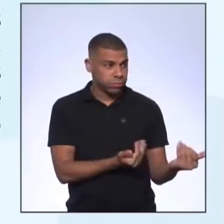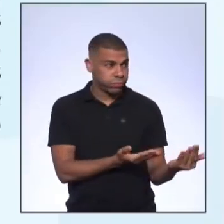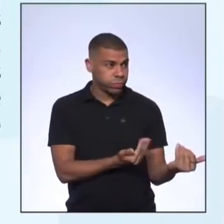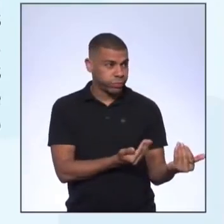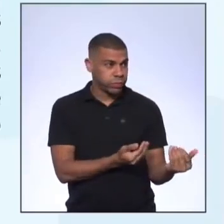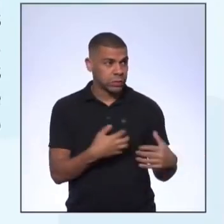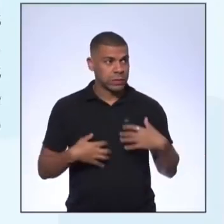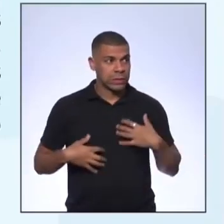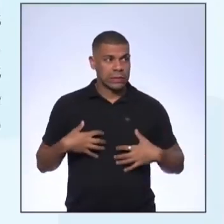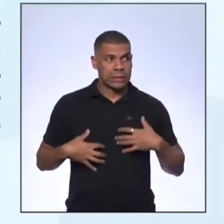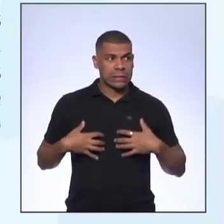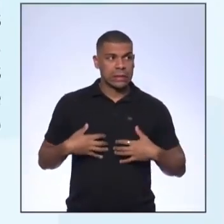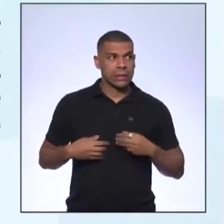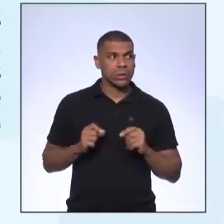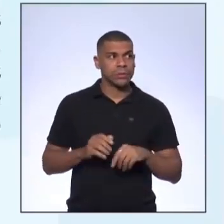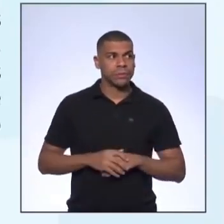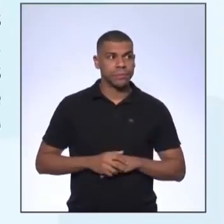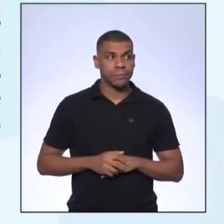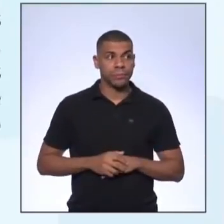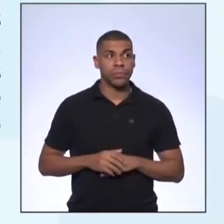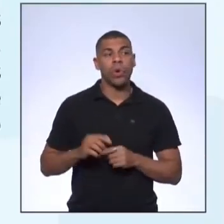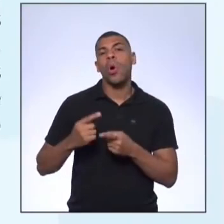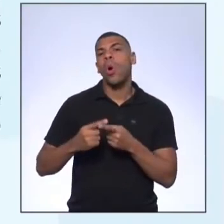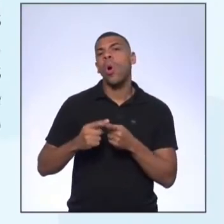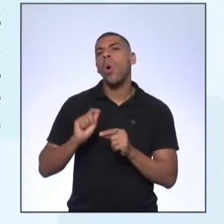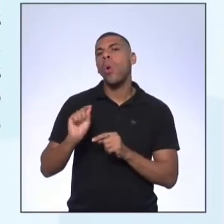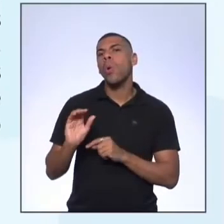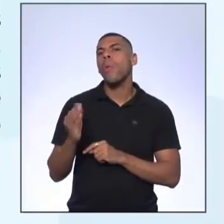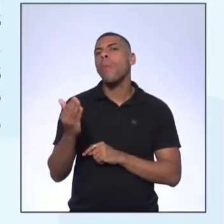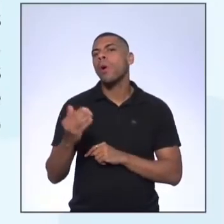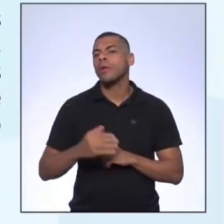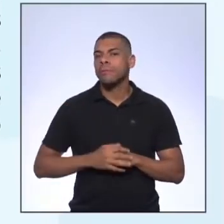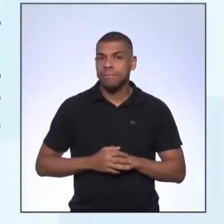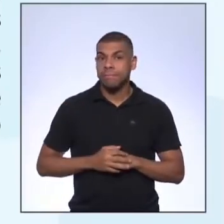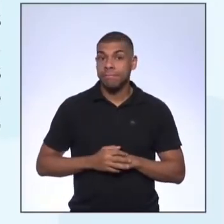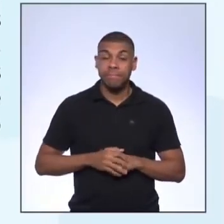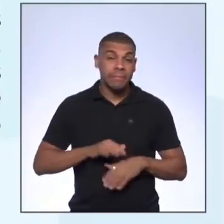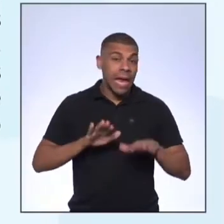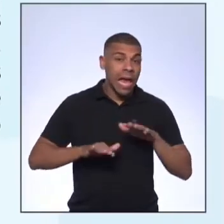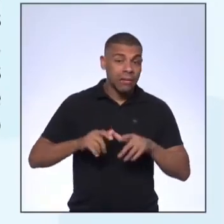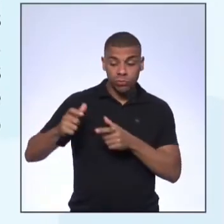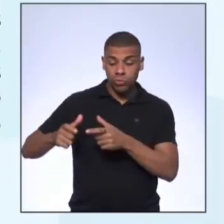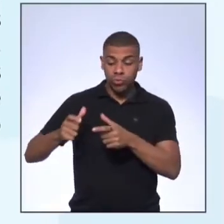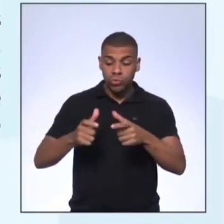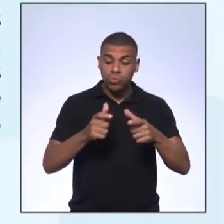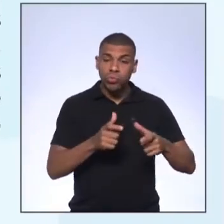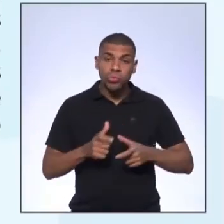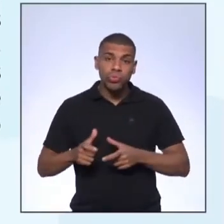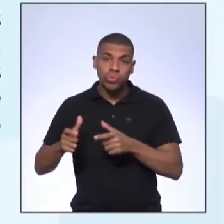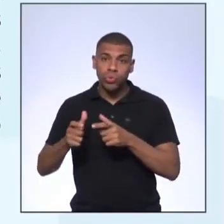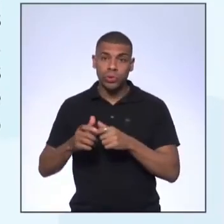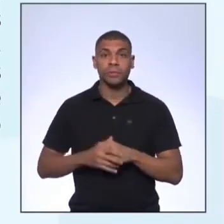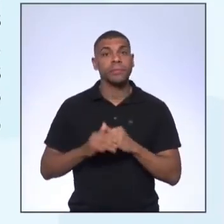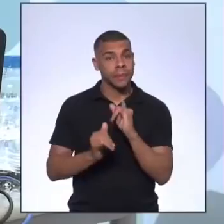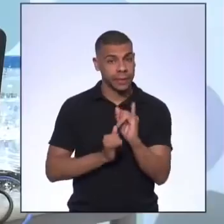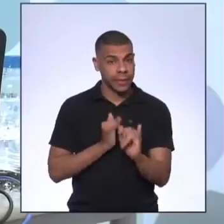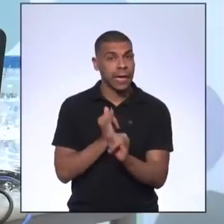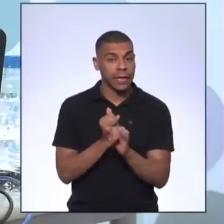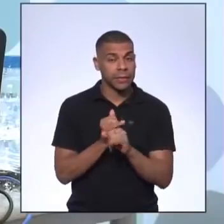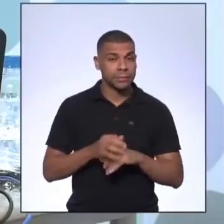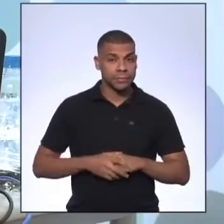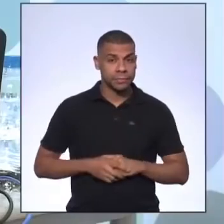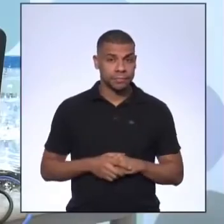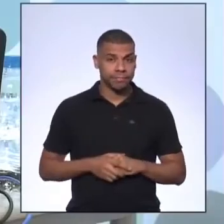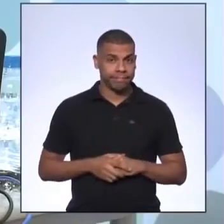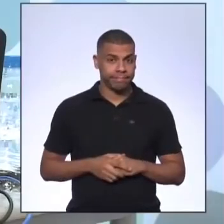perigo suas próprias vidas, o que também é possível ocorrer por meio do espaço virtual. Ok, então, gente,